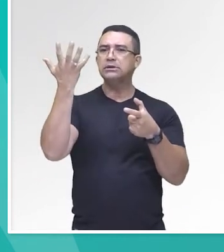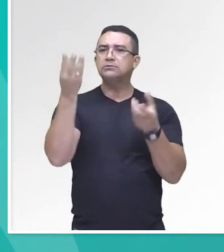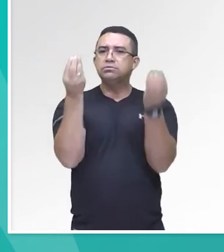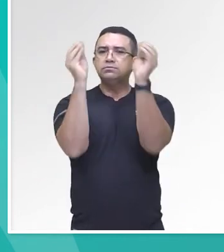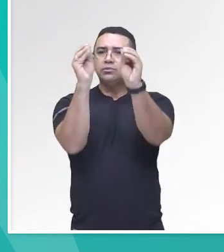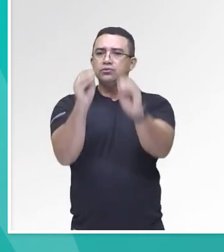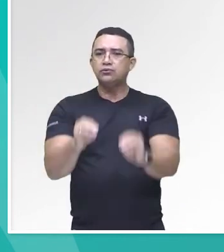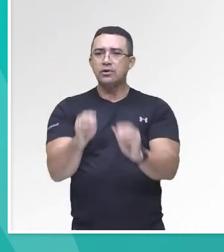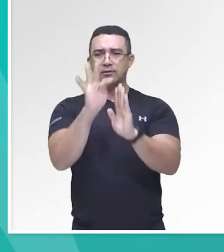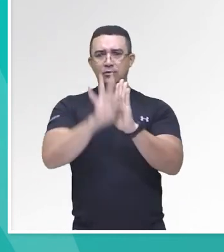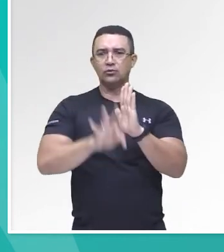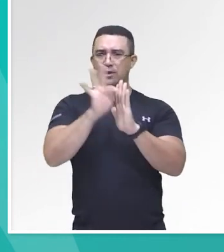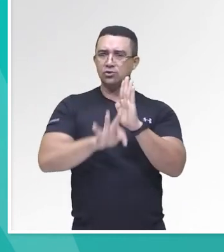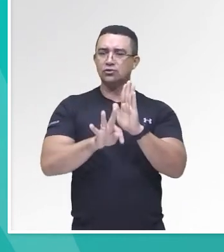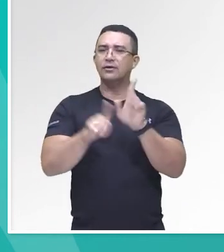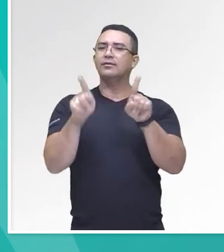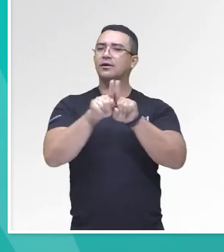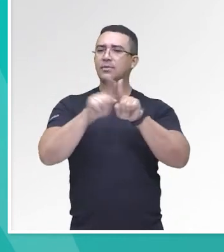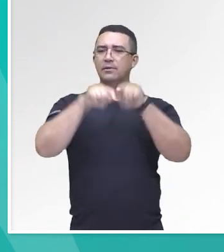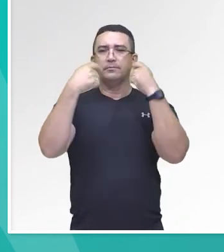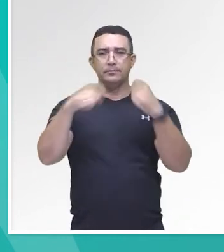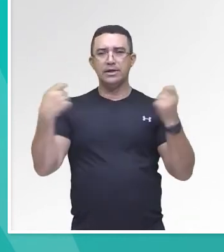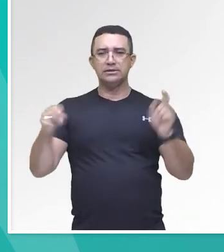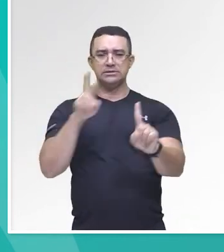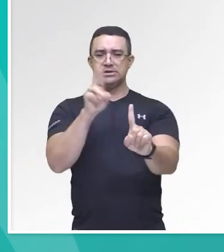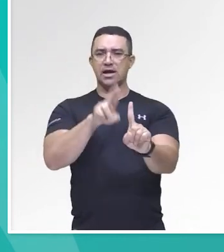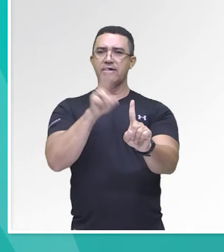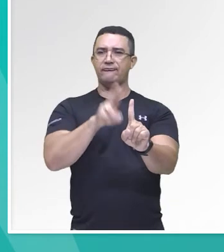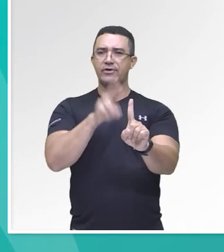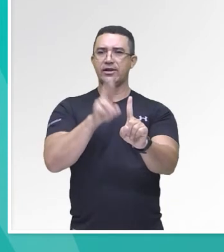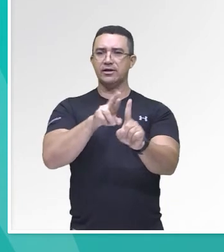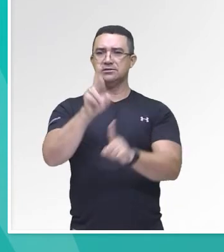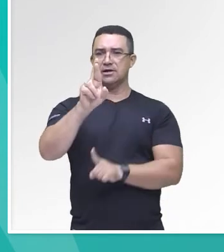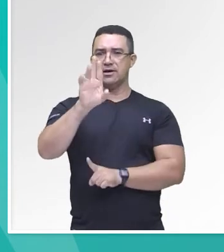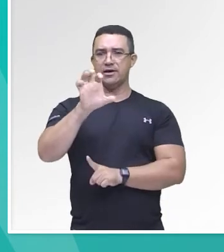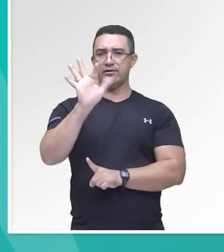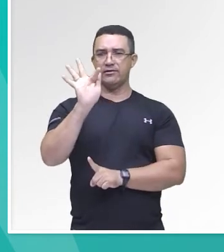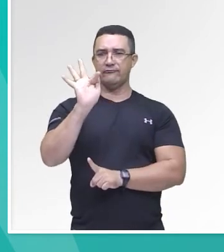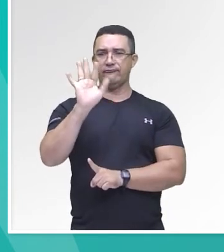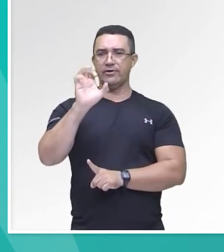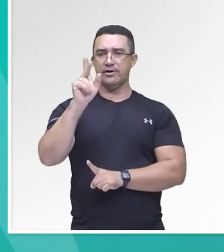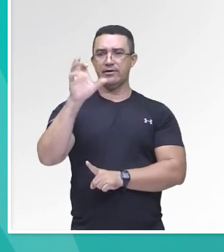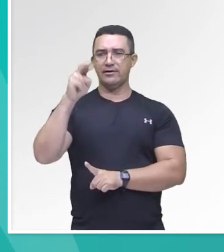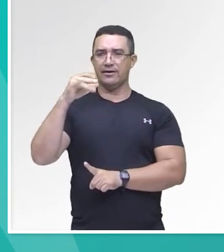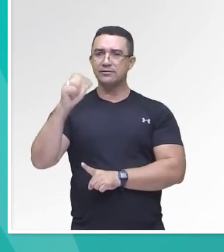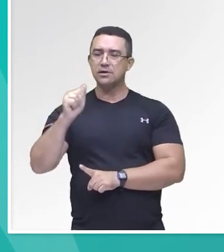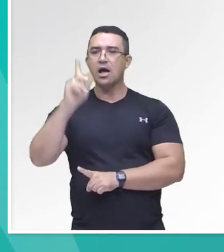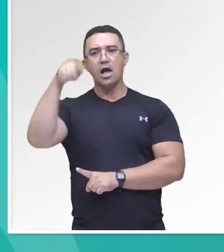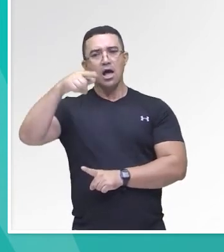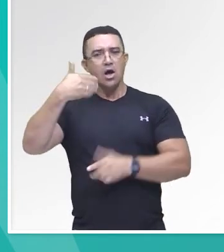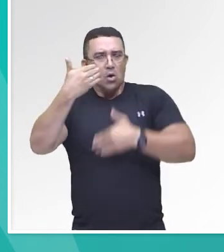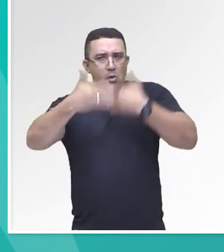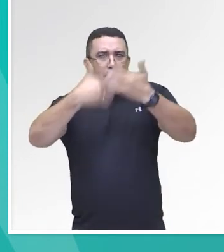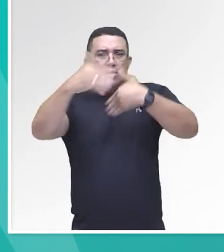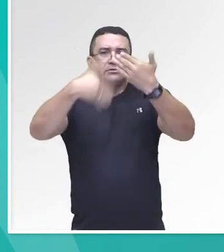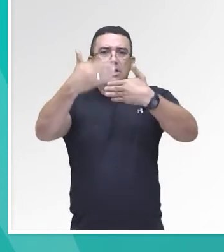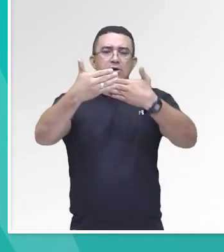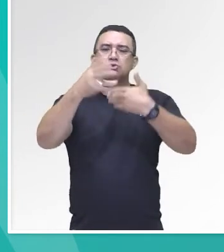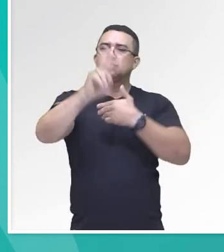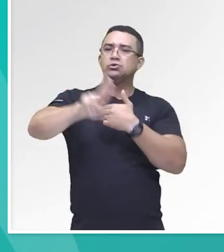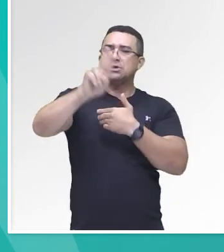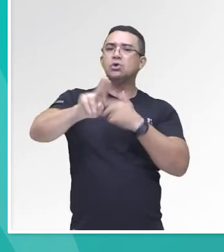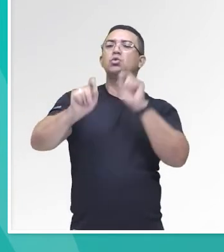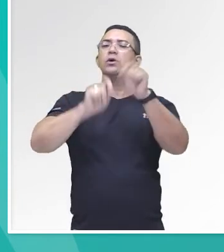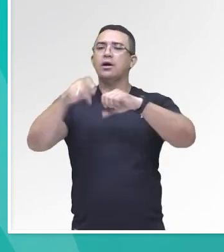depois retomadas à medida que o texto vai progredindo. Esse processo pode ser realizado mediante o uso de